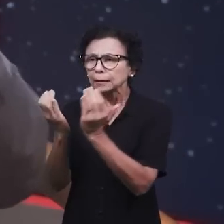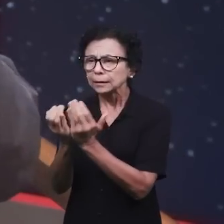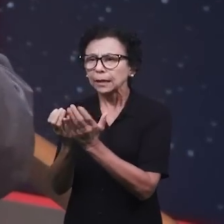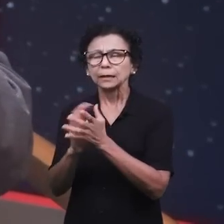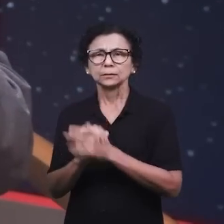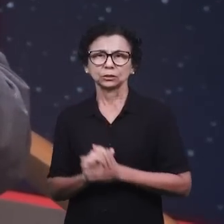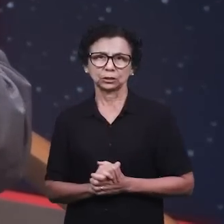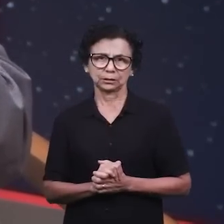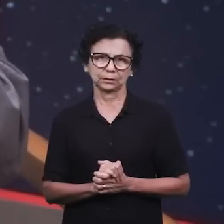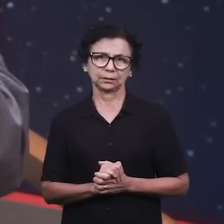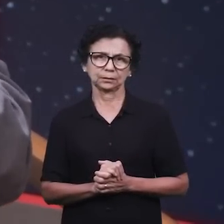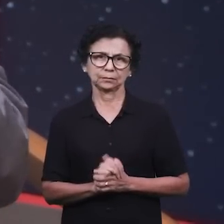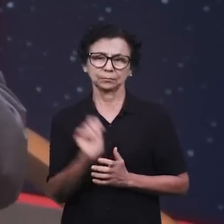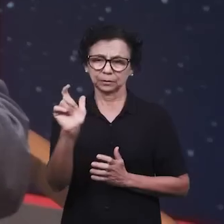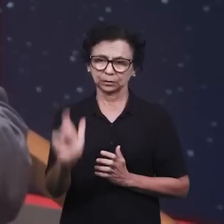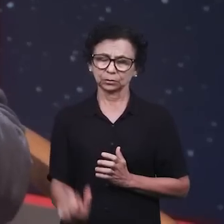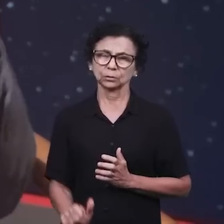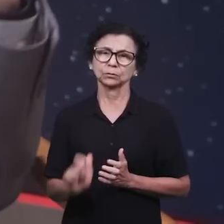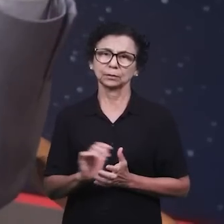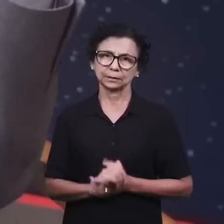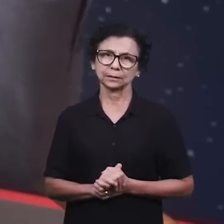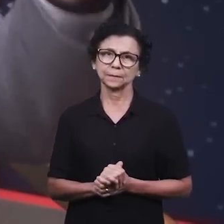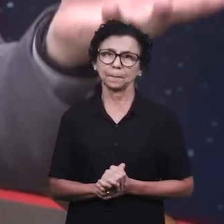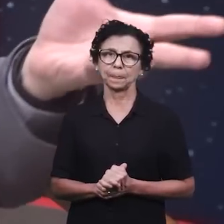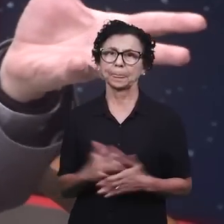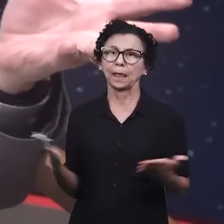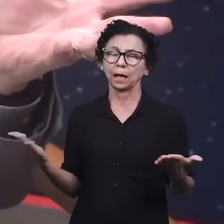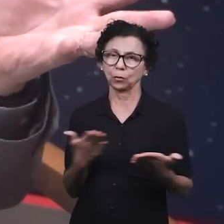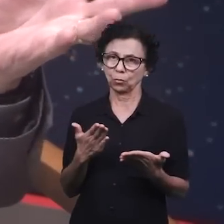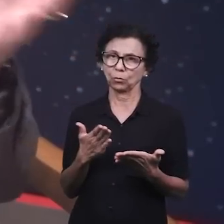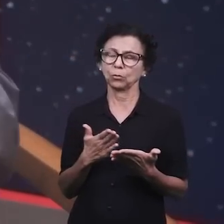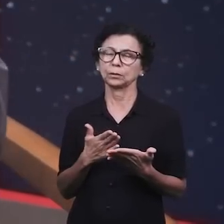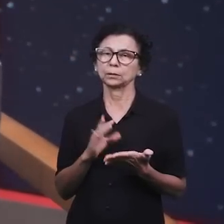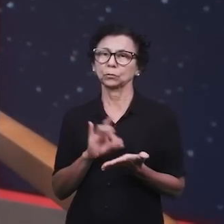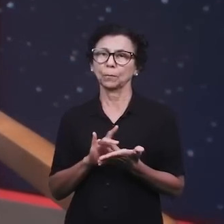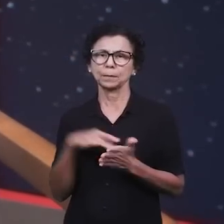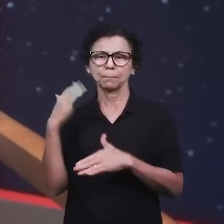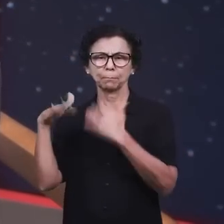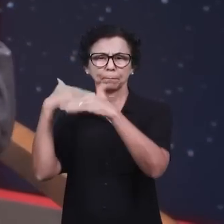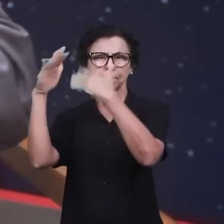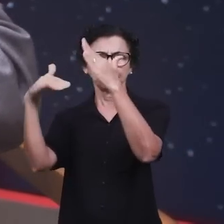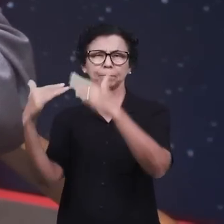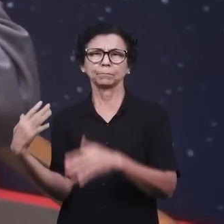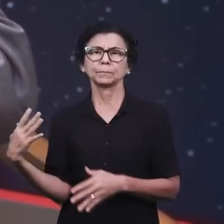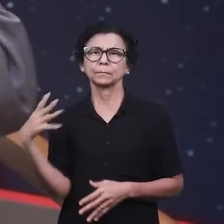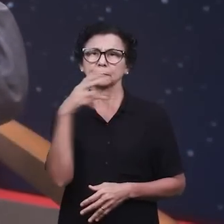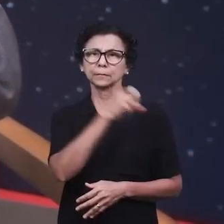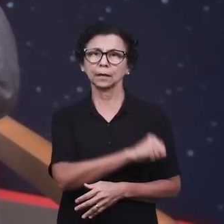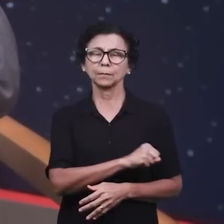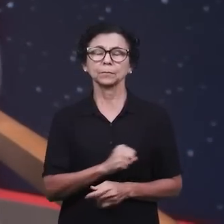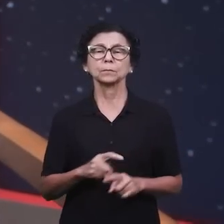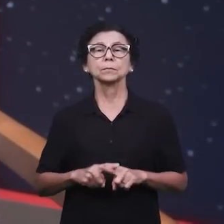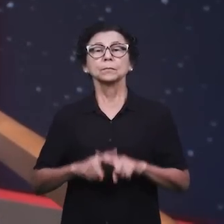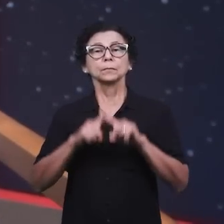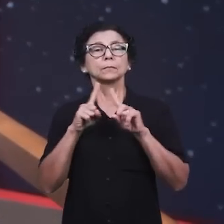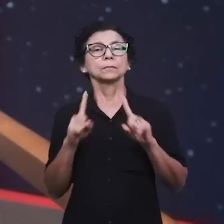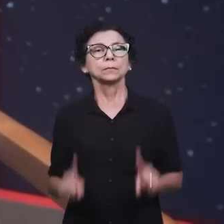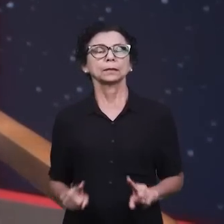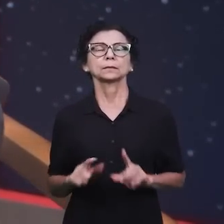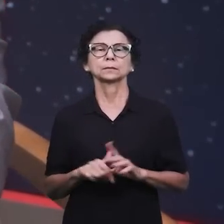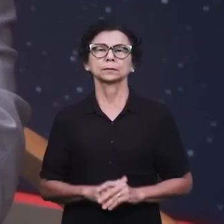ouvimos falar tanto de Deus, de Bíblia, a comunicação, inclusive de cunho, vamos chamar